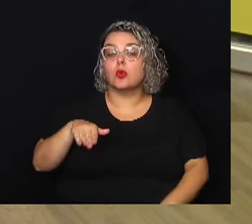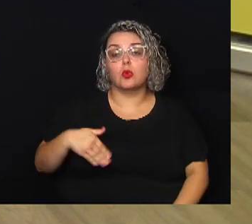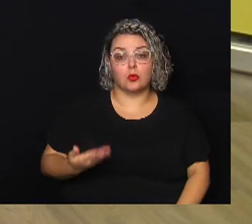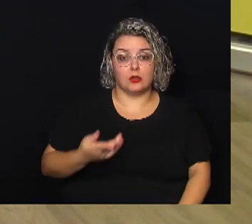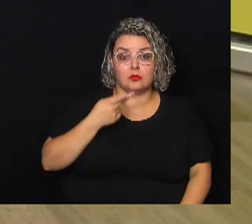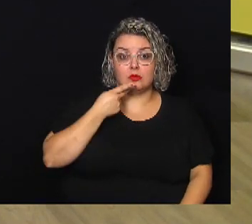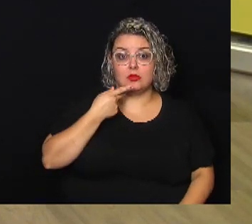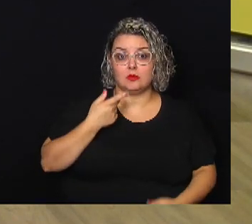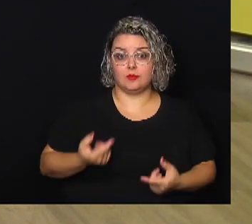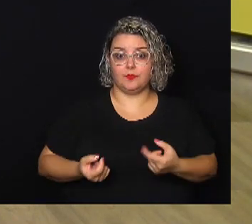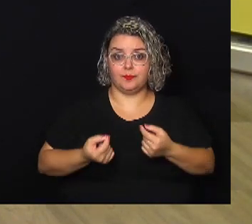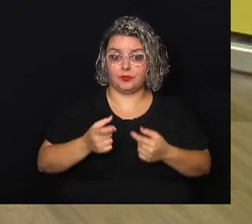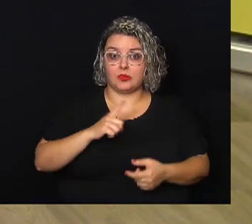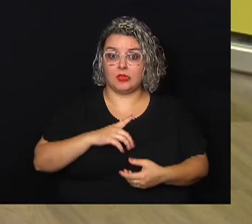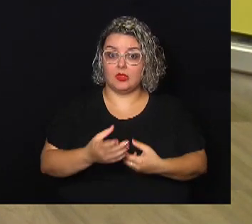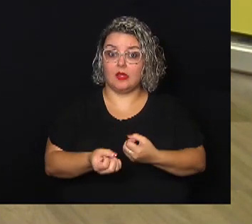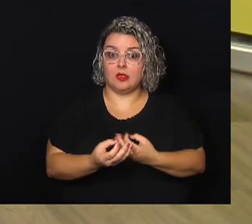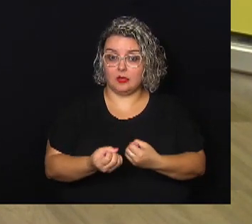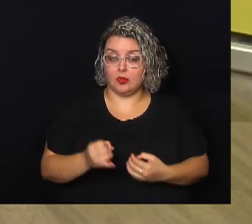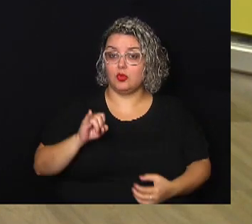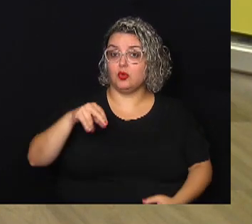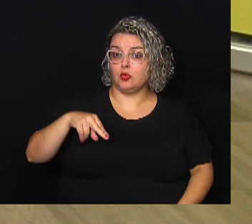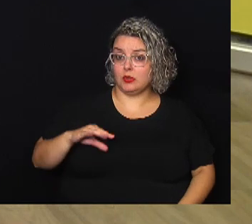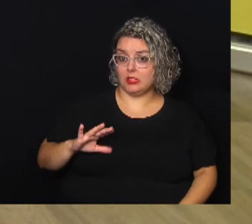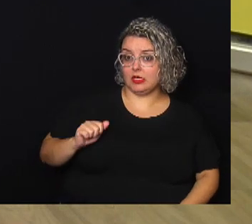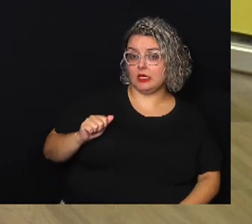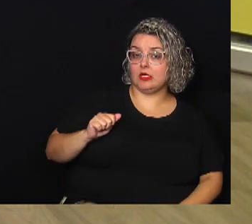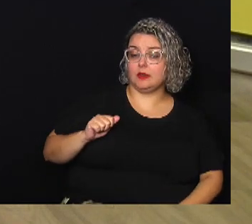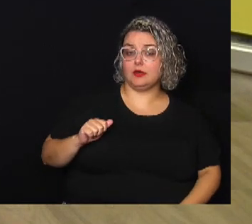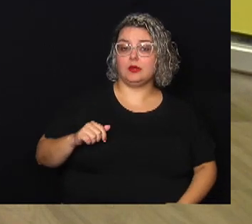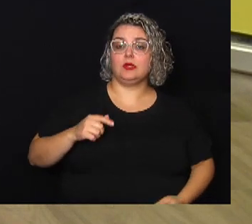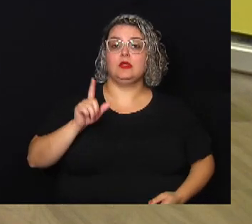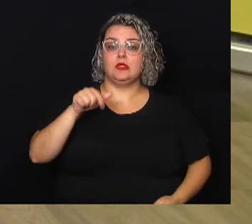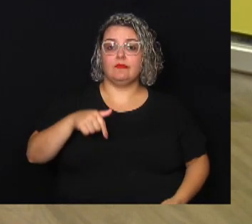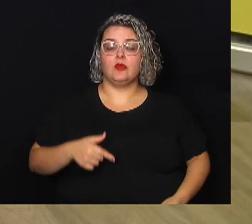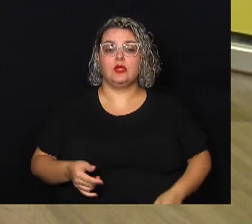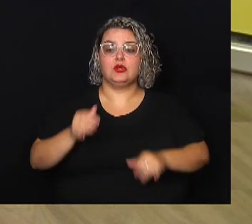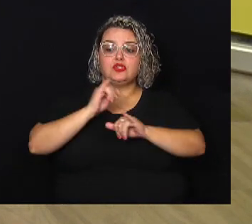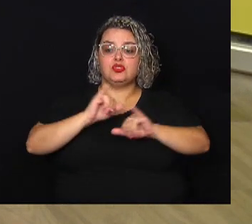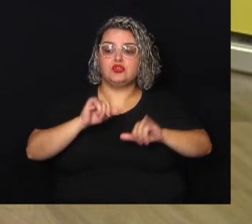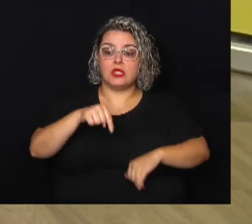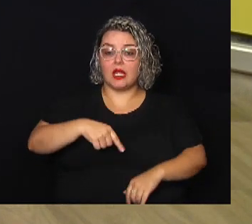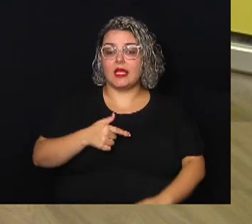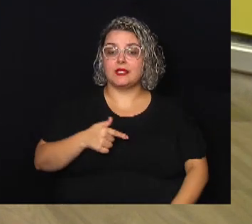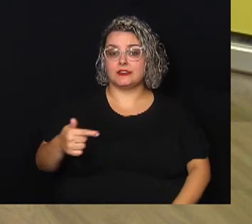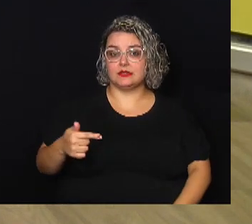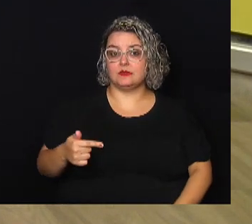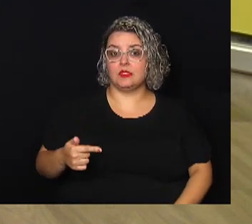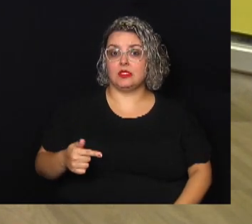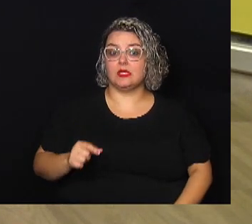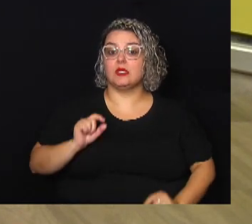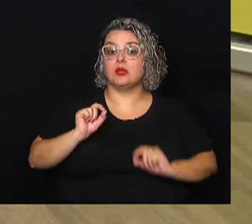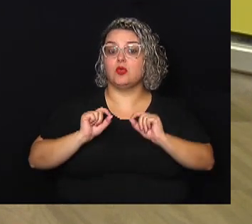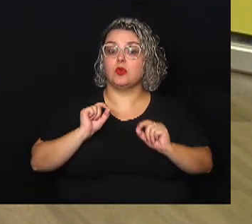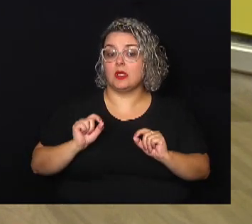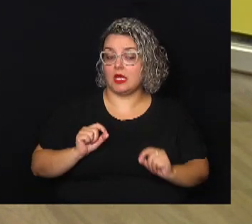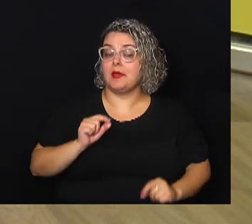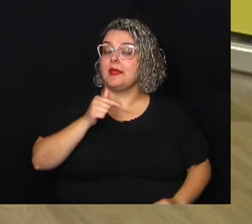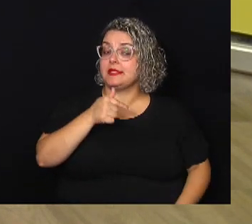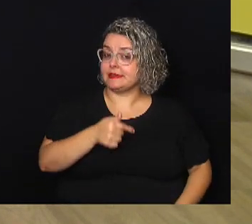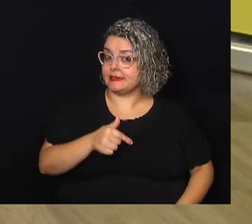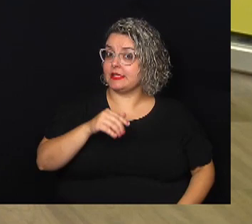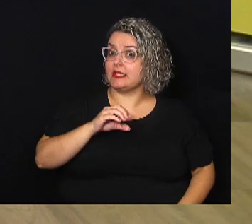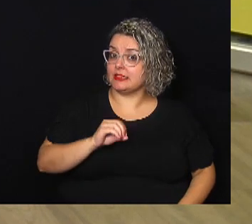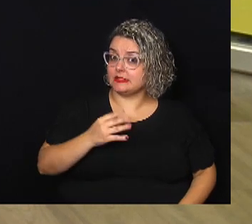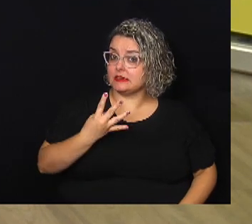câncer, tem um dado aqui do INCA, né? Que foi divulgado agora essa semana, né? Que estima que 704